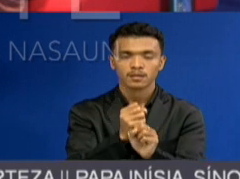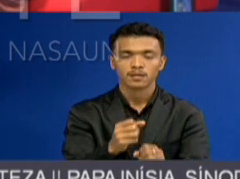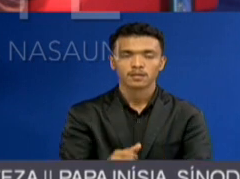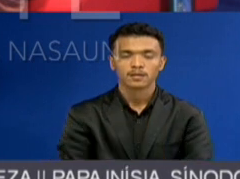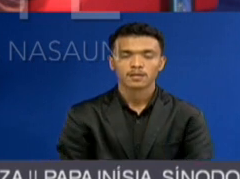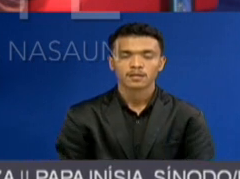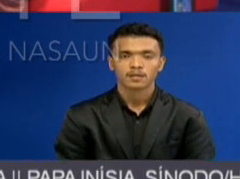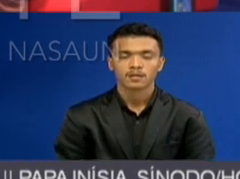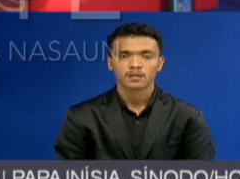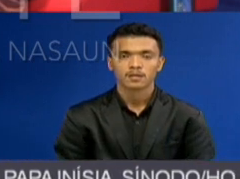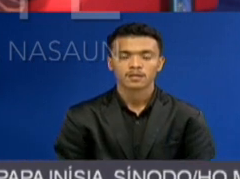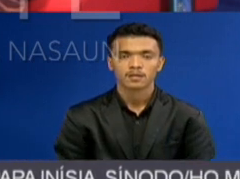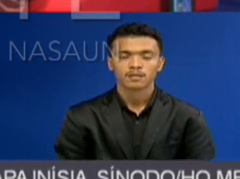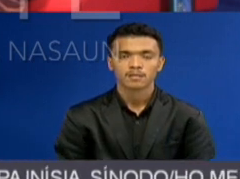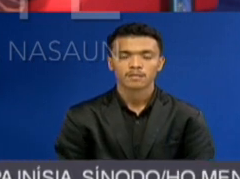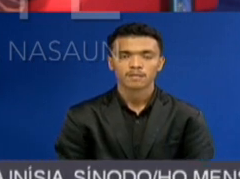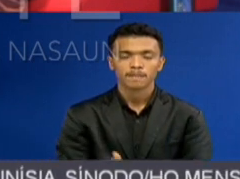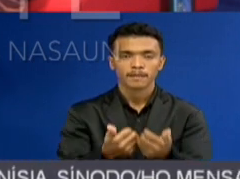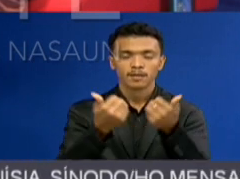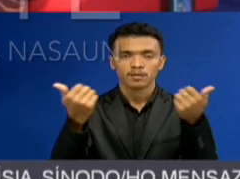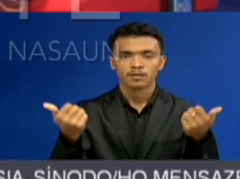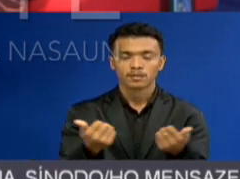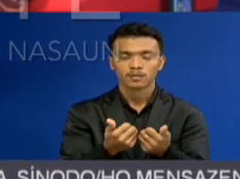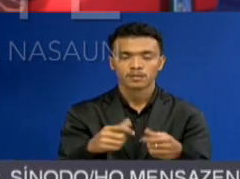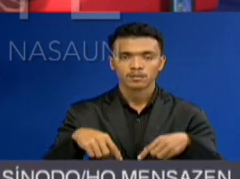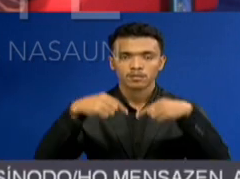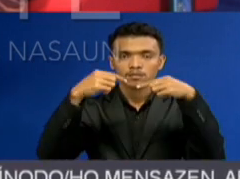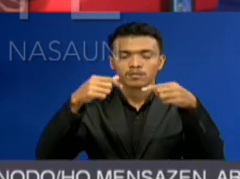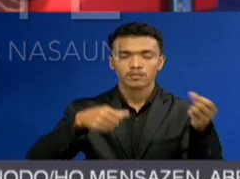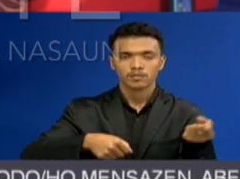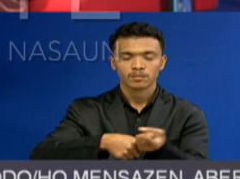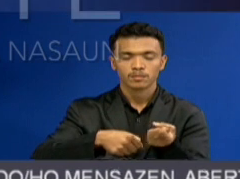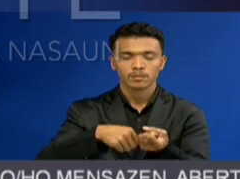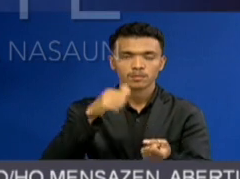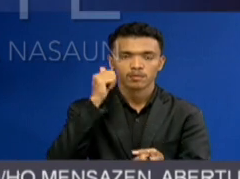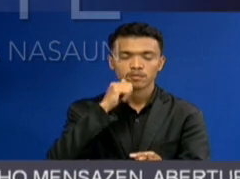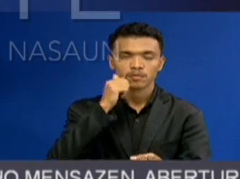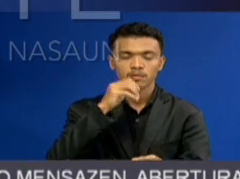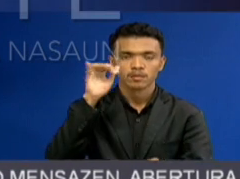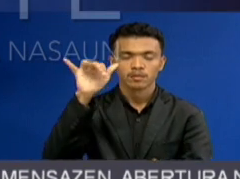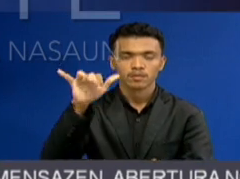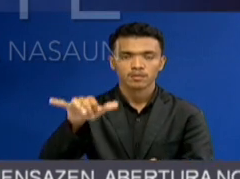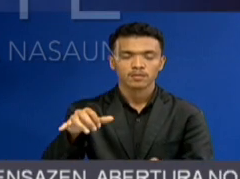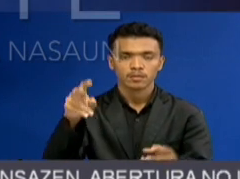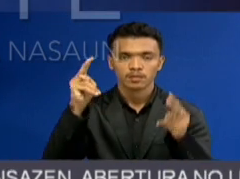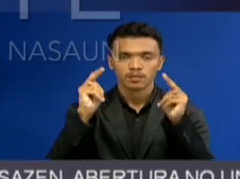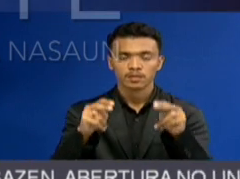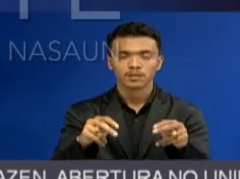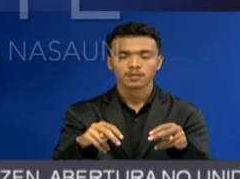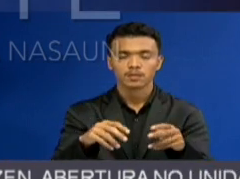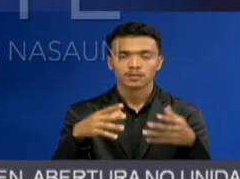no asosiasão ninia foi motivação no reforço feito sira maka kata sira tem que